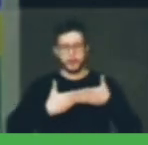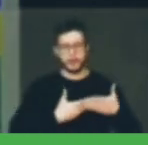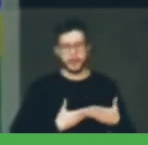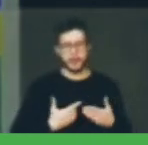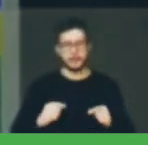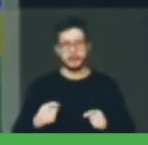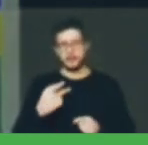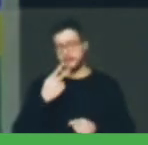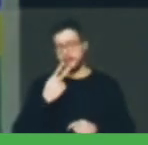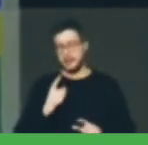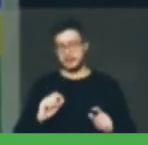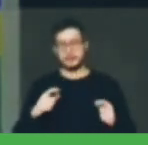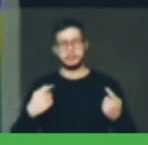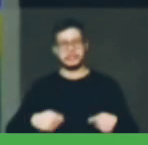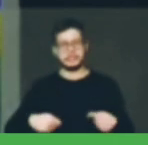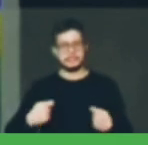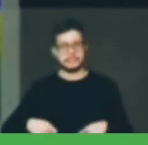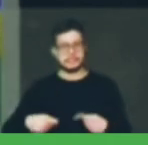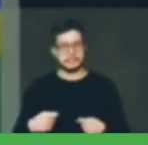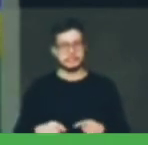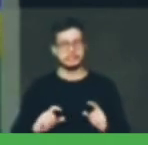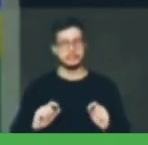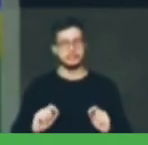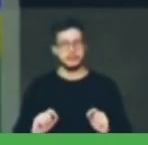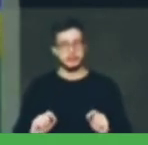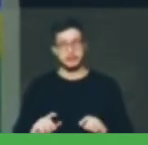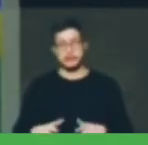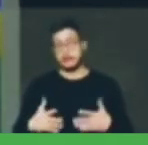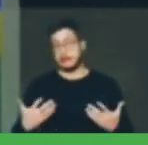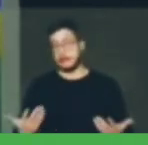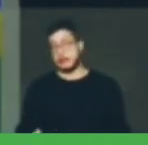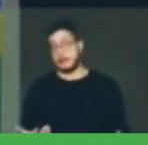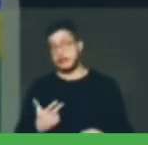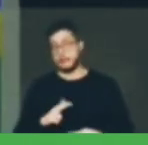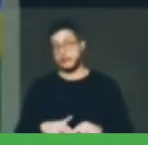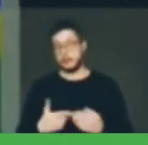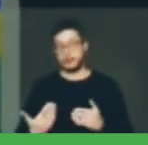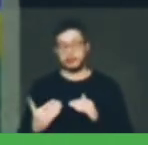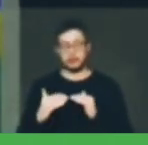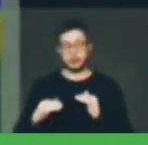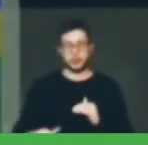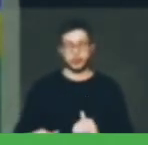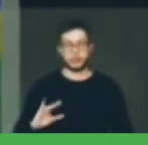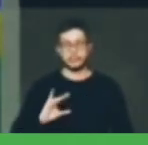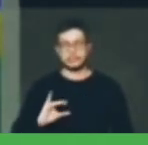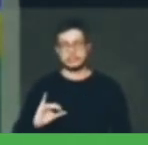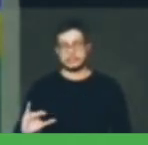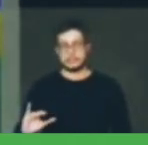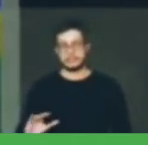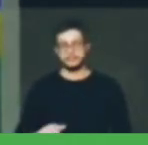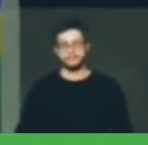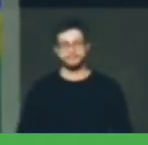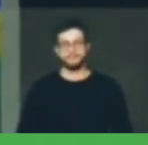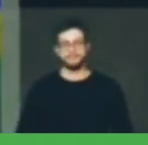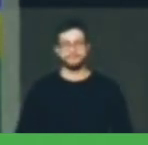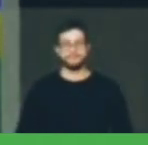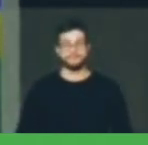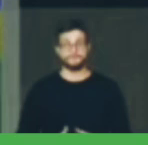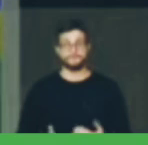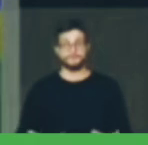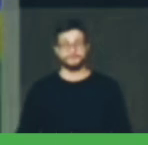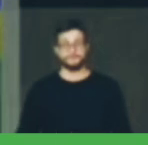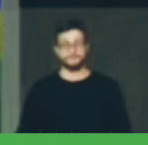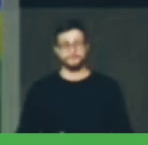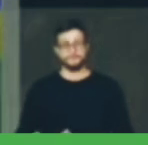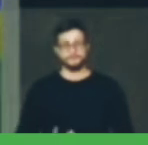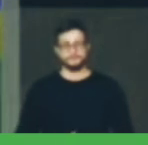para dizer os negacionistas da ciência. Pois é, aquele